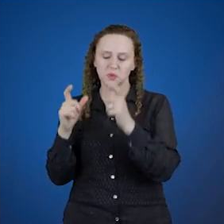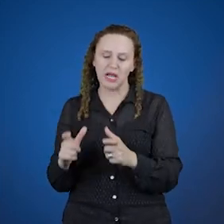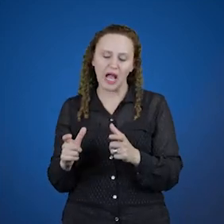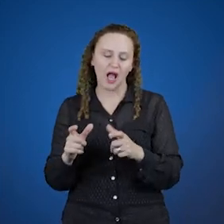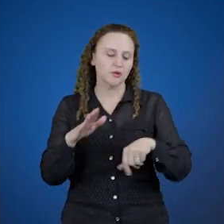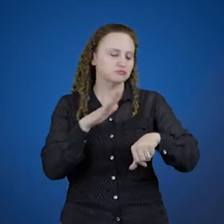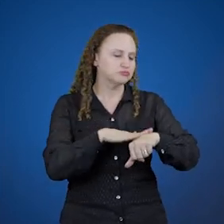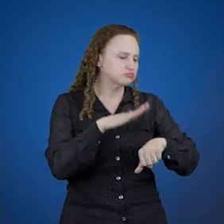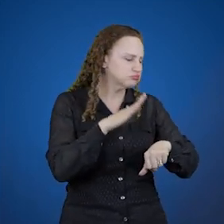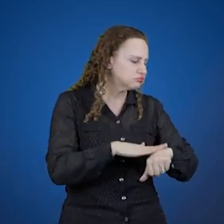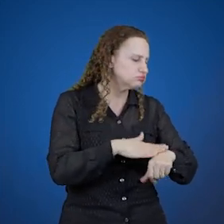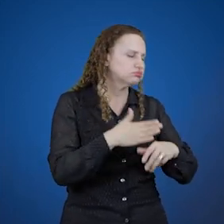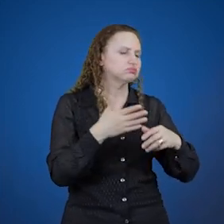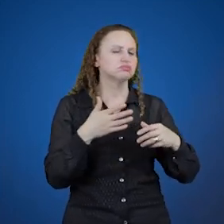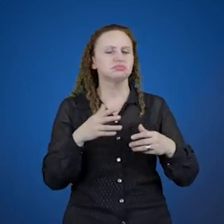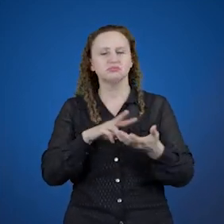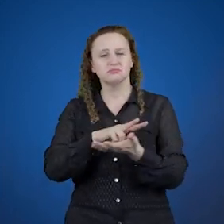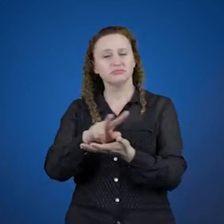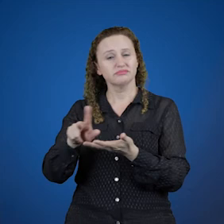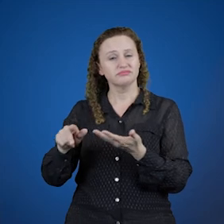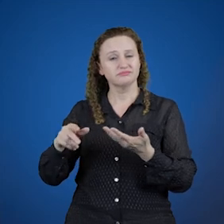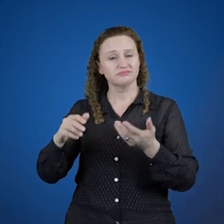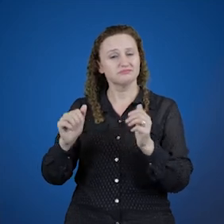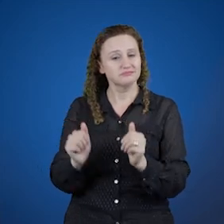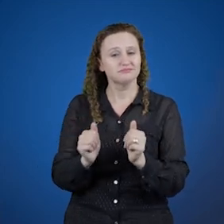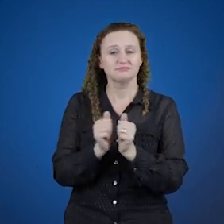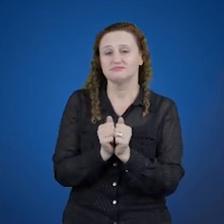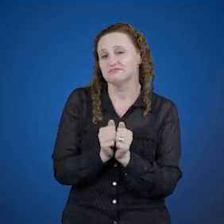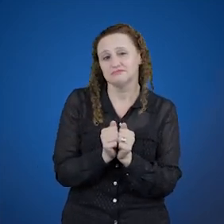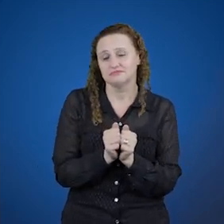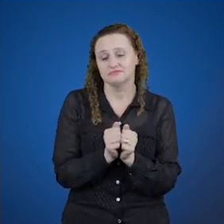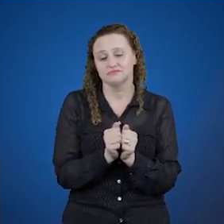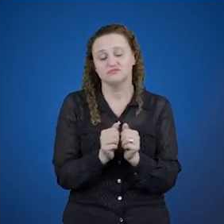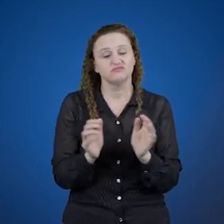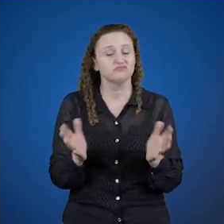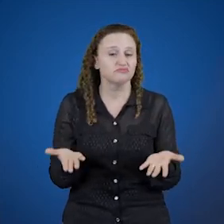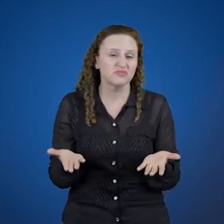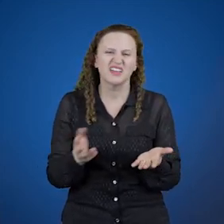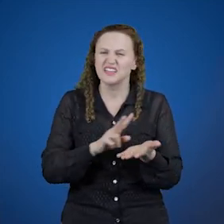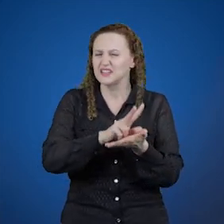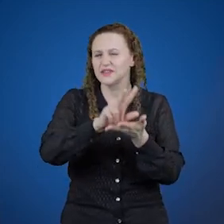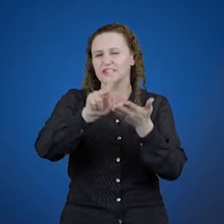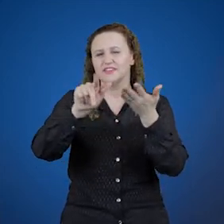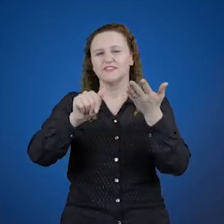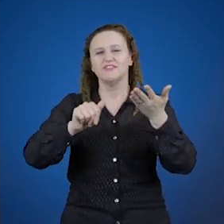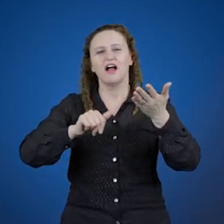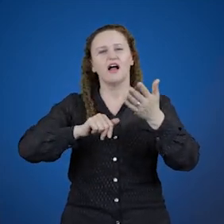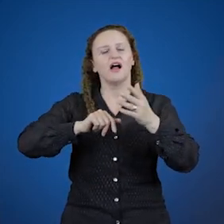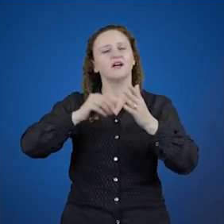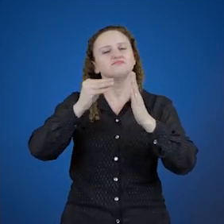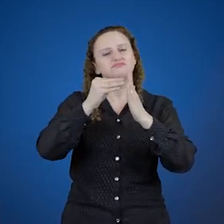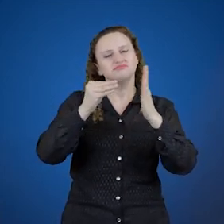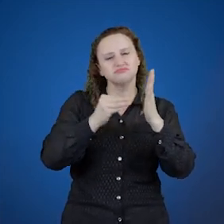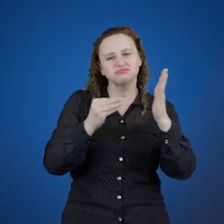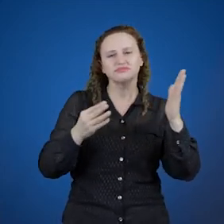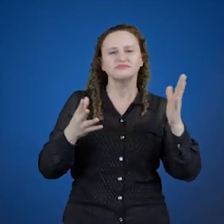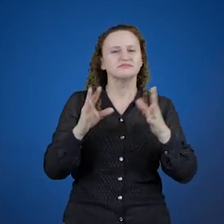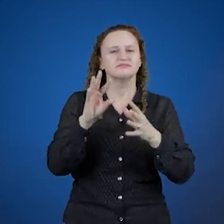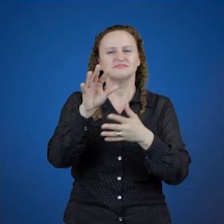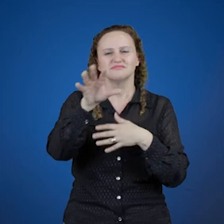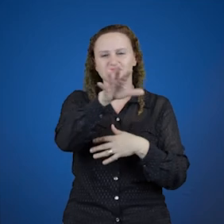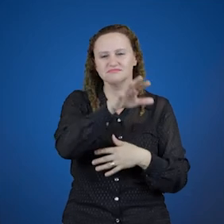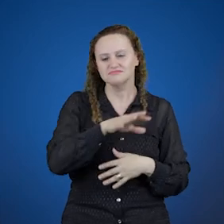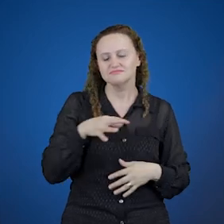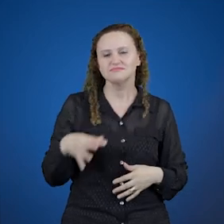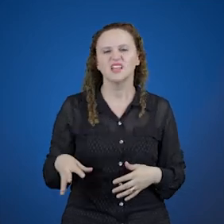eu tenho adjunto adverbial de tempo eu tenho adjunto adverbial de companhia eu tenho adjunto adverbial de meio eu tenho junto adverbial de matéria e